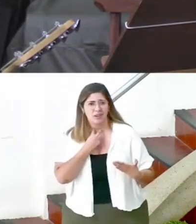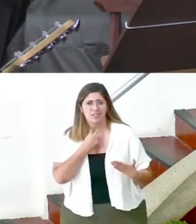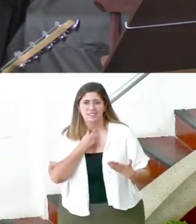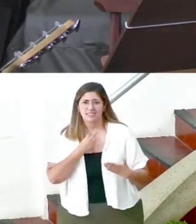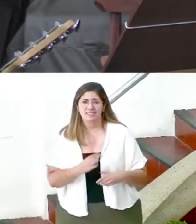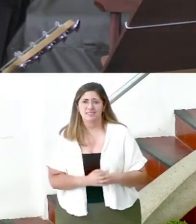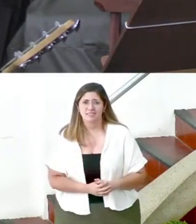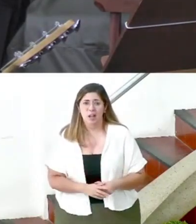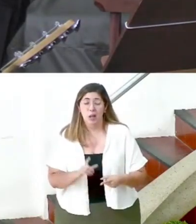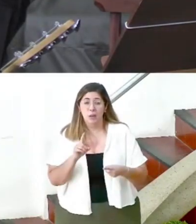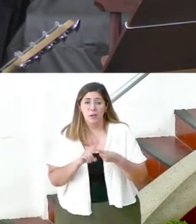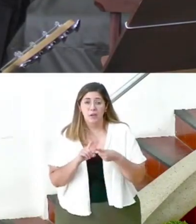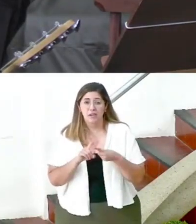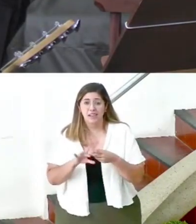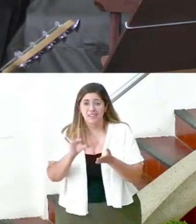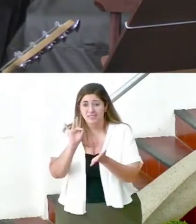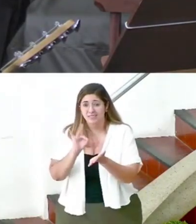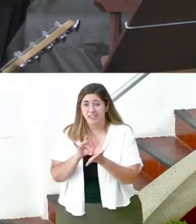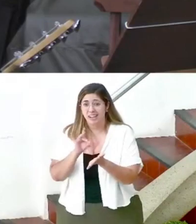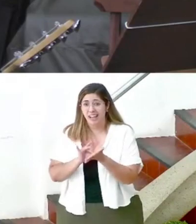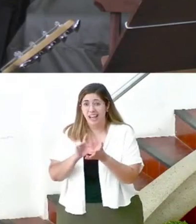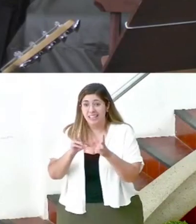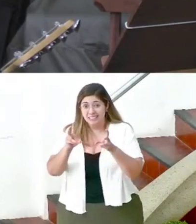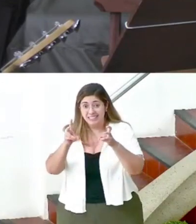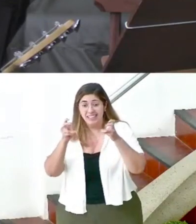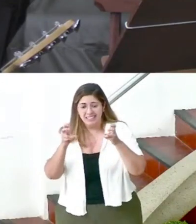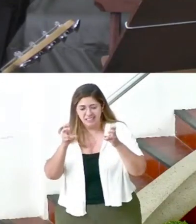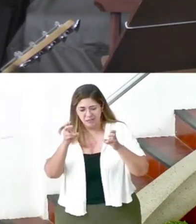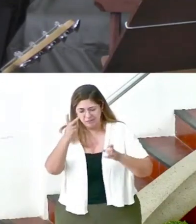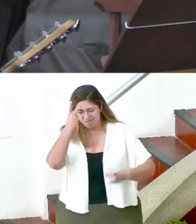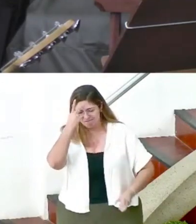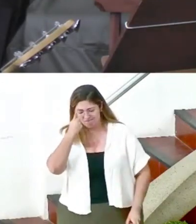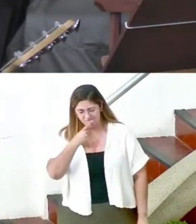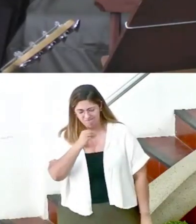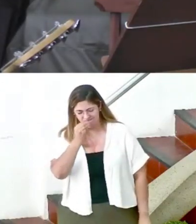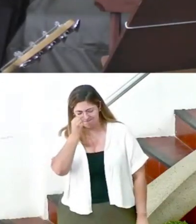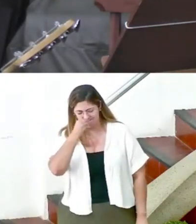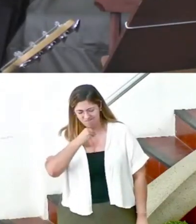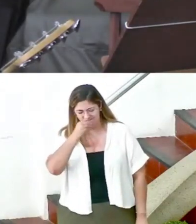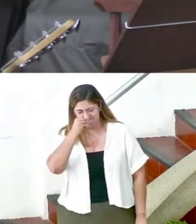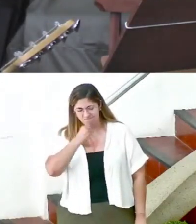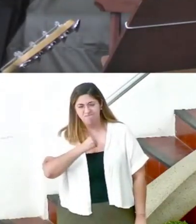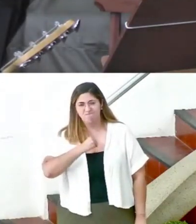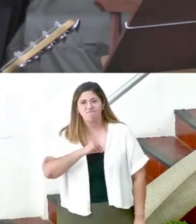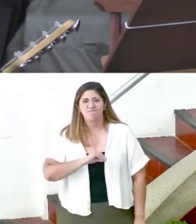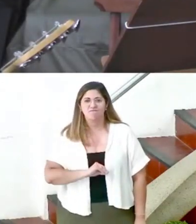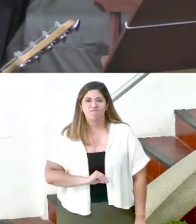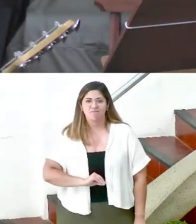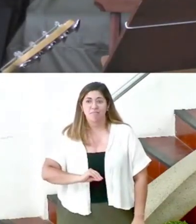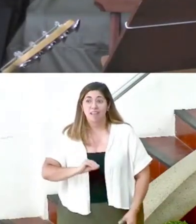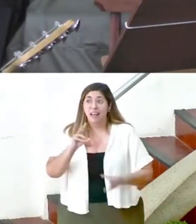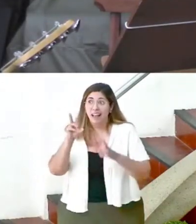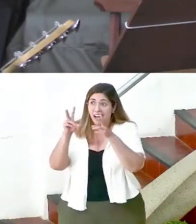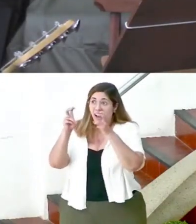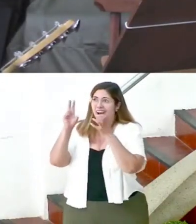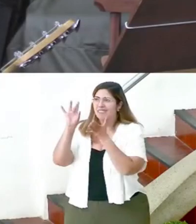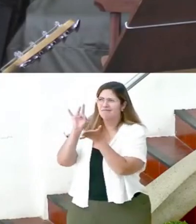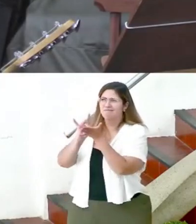na verdade, não consegue reconhecer a sua fraqueza, e não consegue reconhecer o verdadeiro poder de